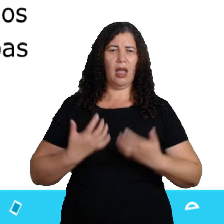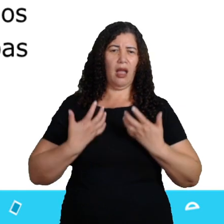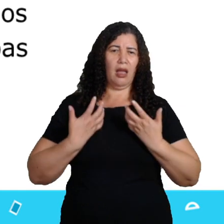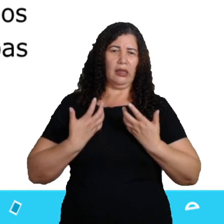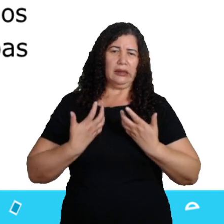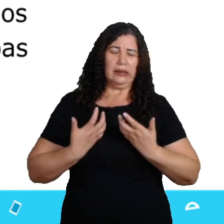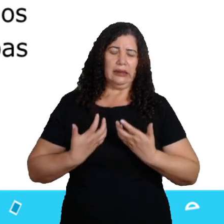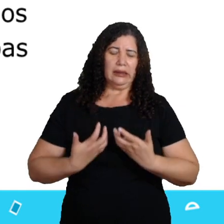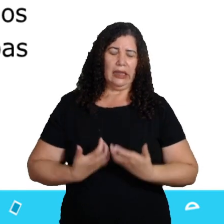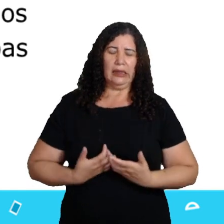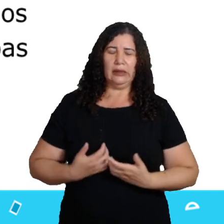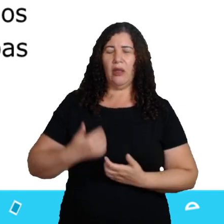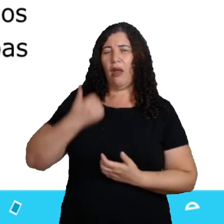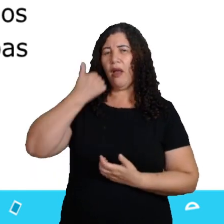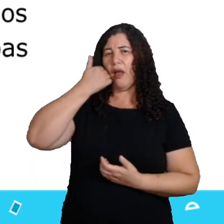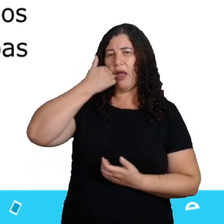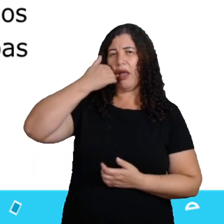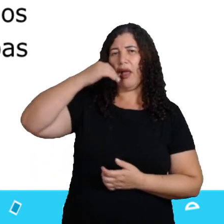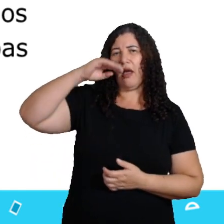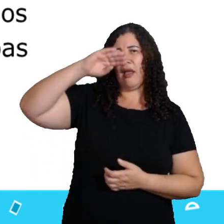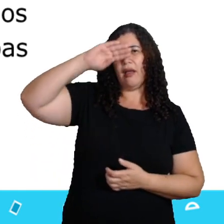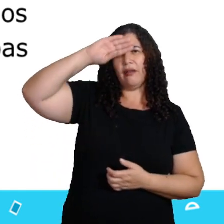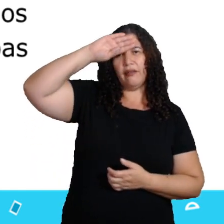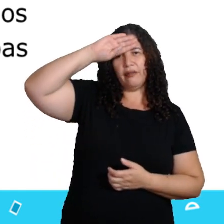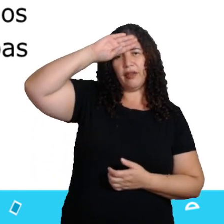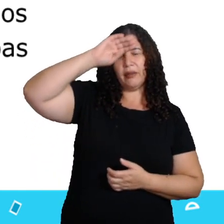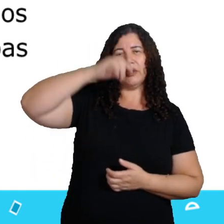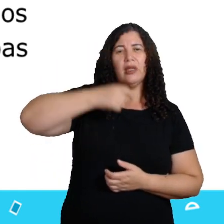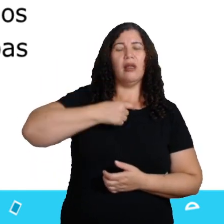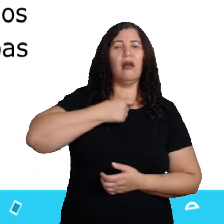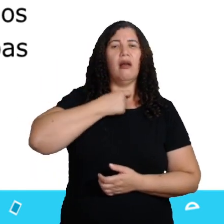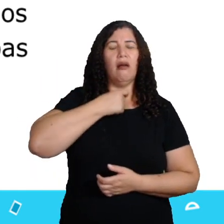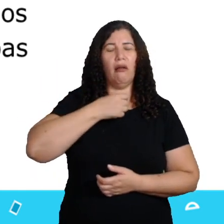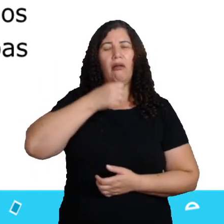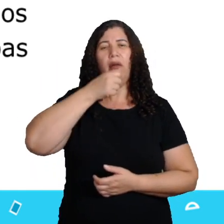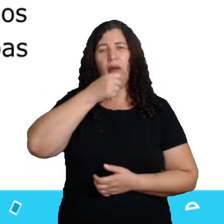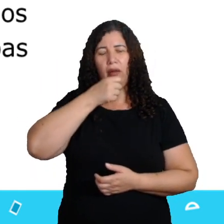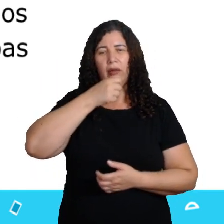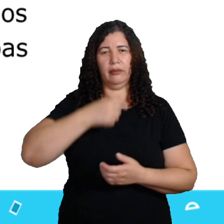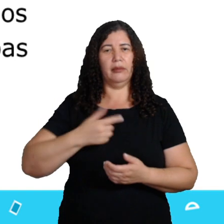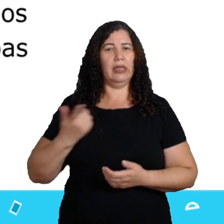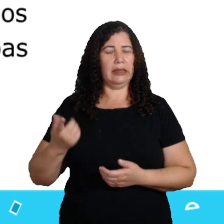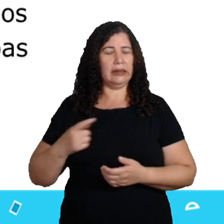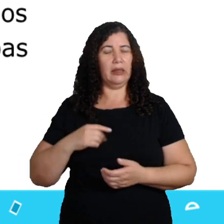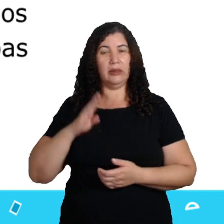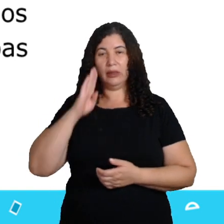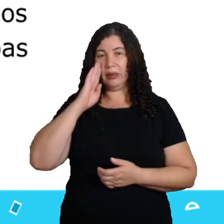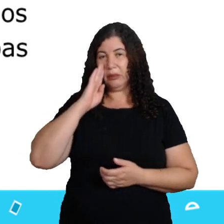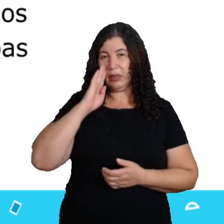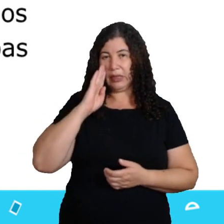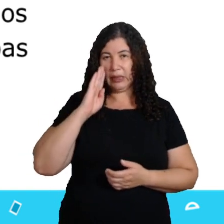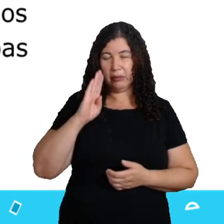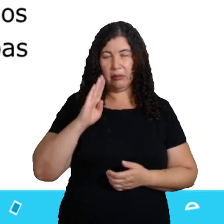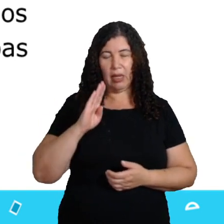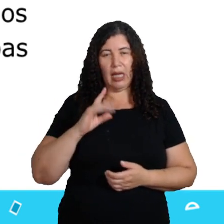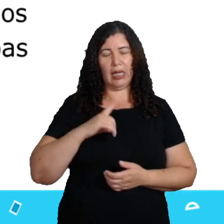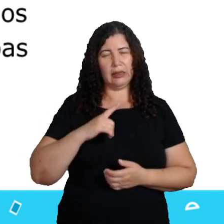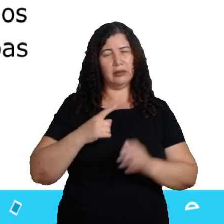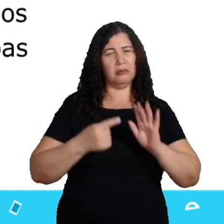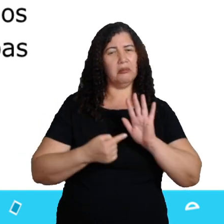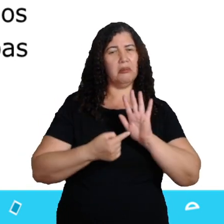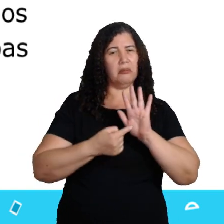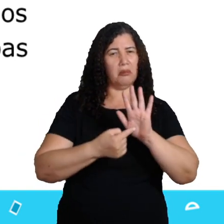Cansaço, febre e tosse seca. Esses são os principais